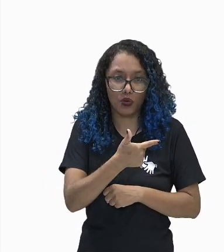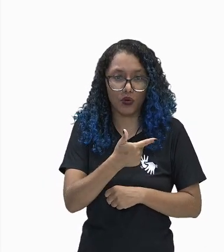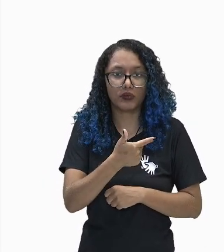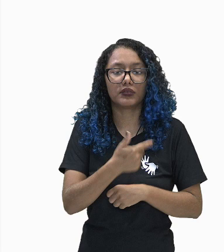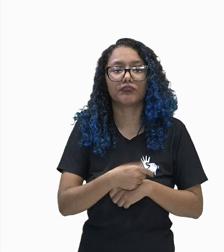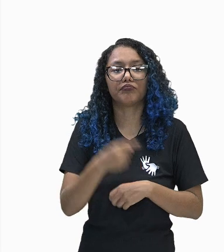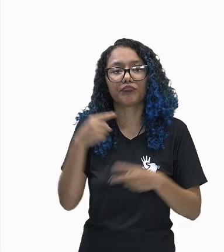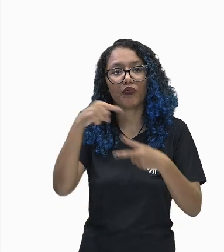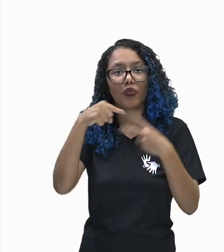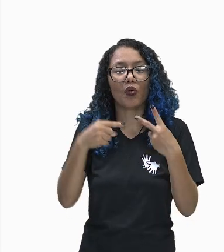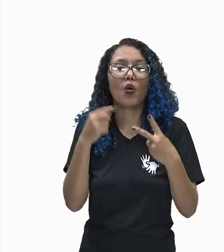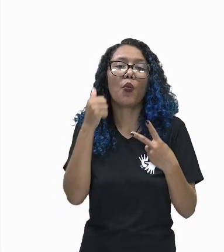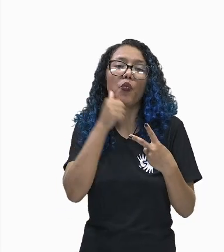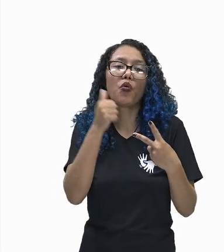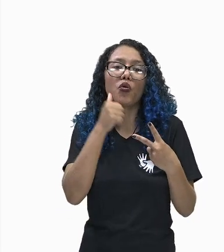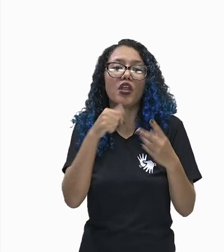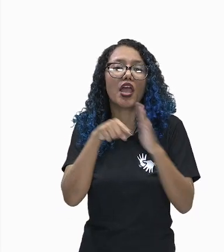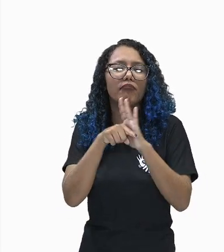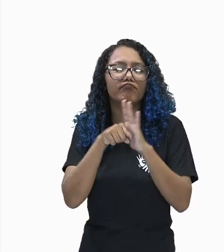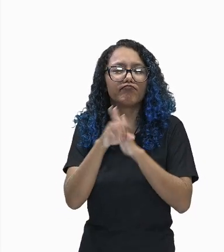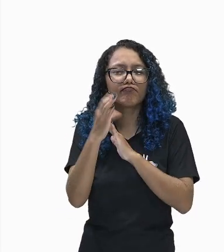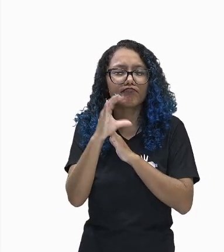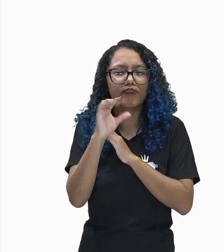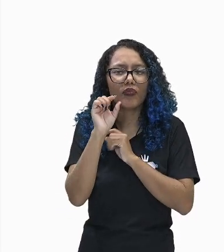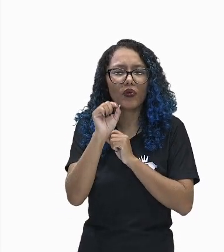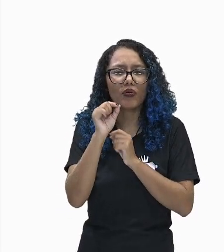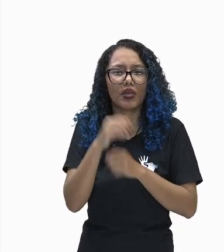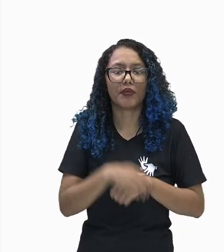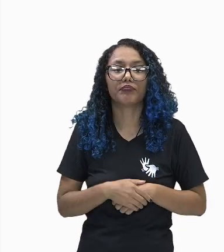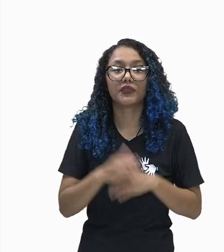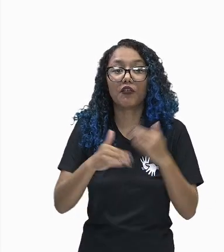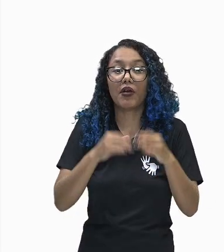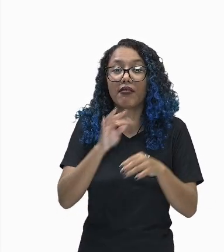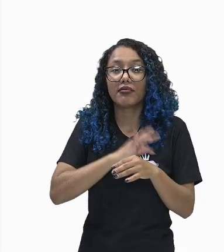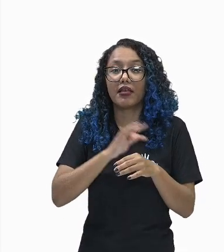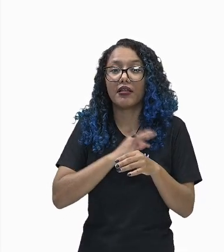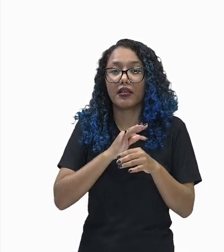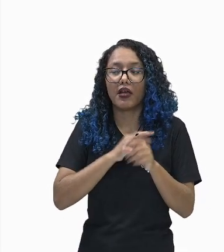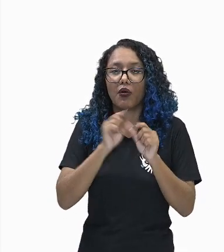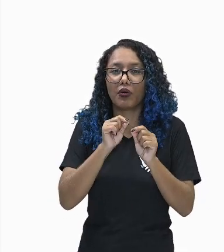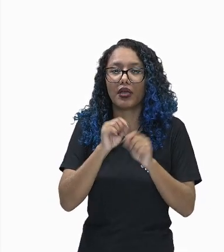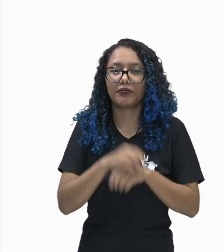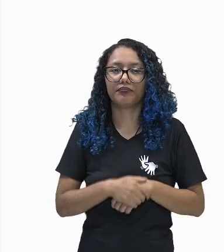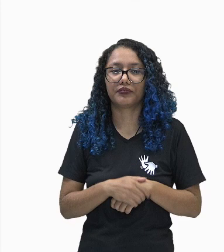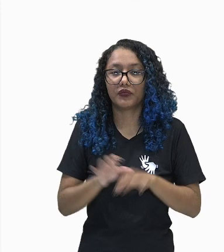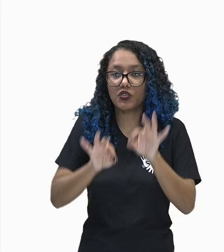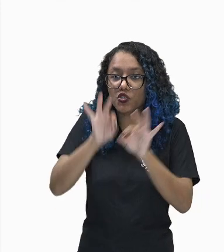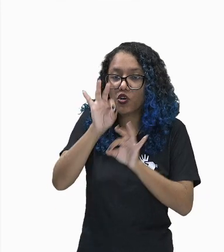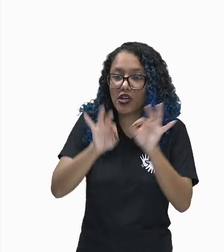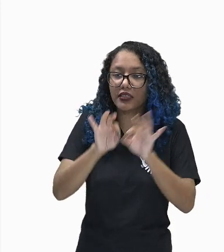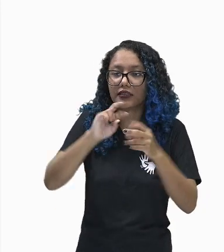Carpenter desenvolveram a técnica de edição de genes. E aí, ó, é um código, tá?